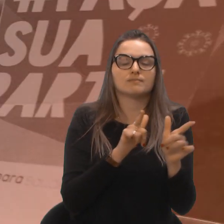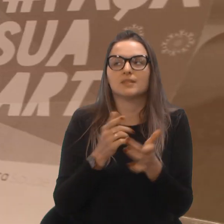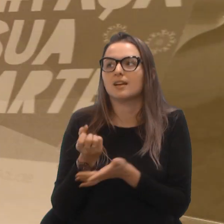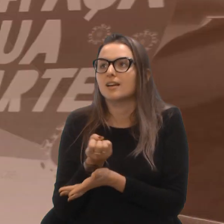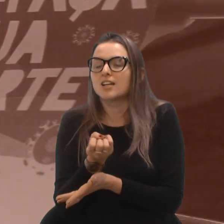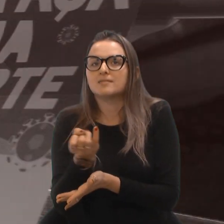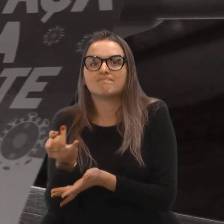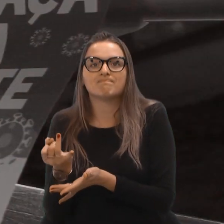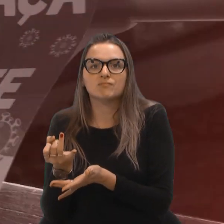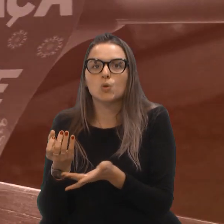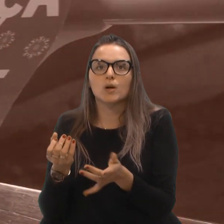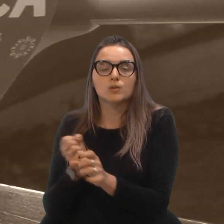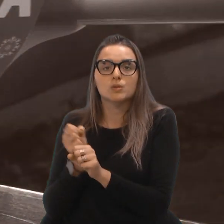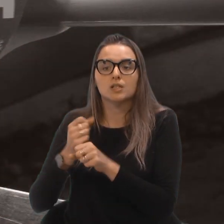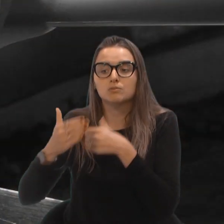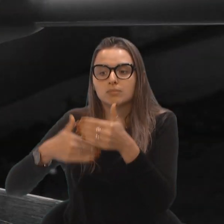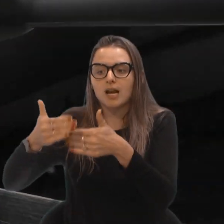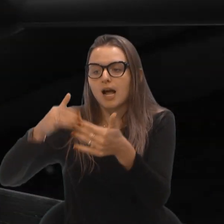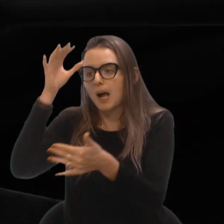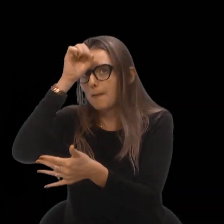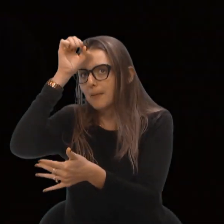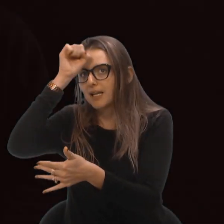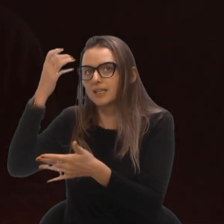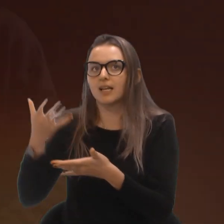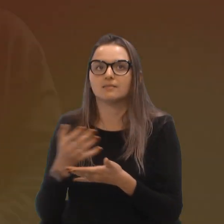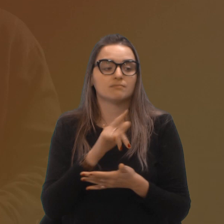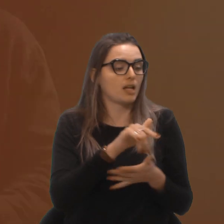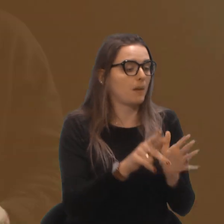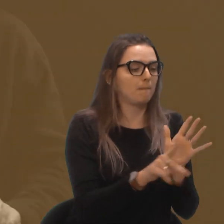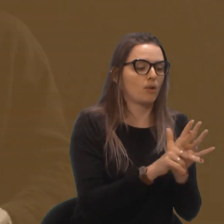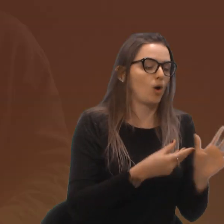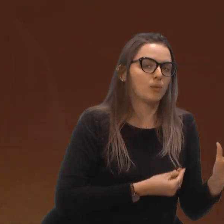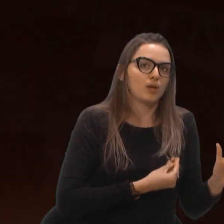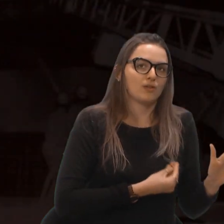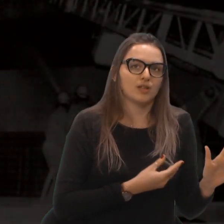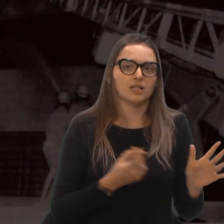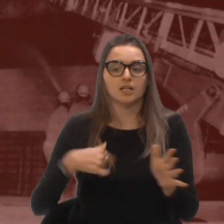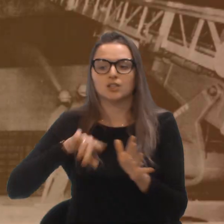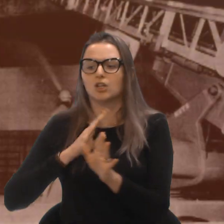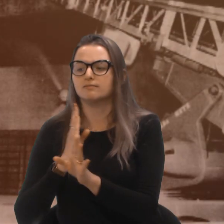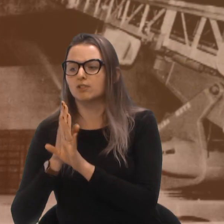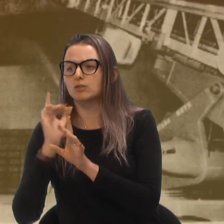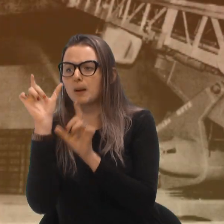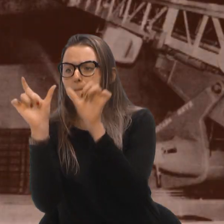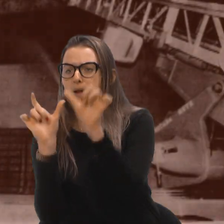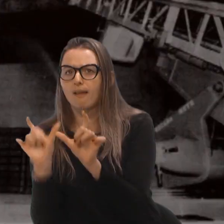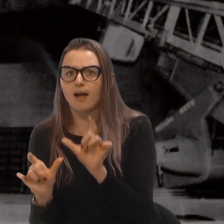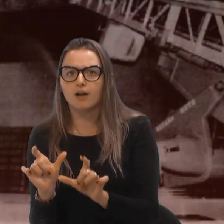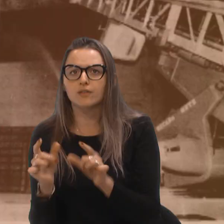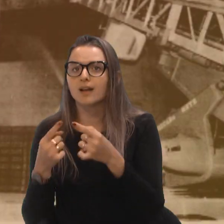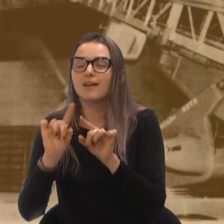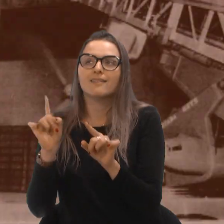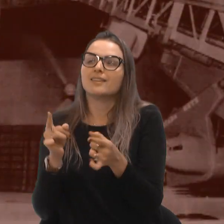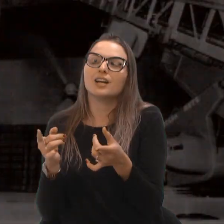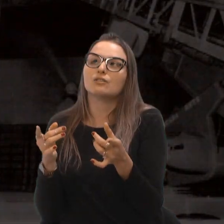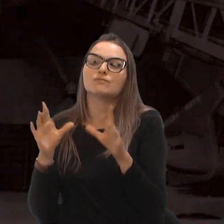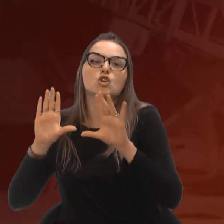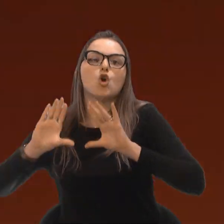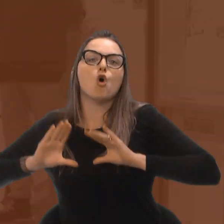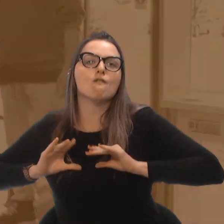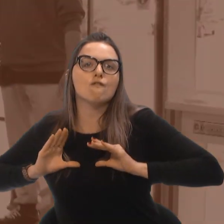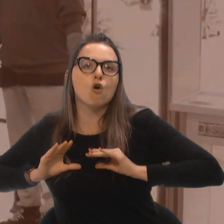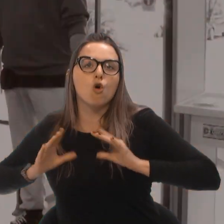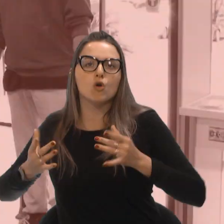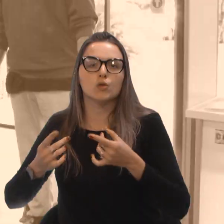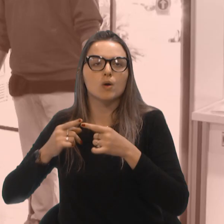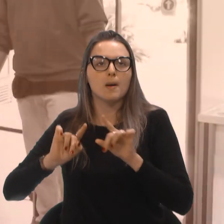Outros milhares de anos para aprendermos os processos. Bom, isso faz parte da vida, né? Procuramos encontrar algumas palavras, mas não de consolo,